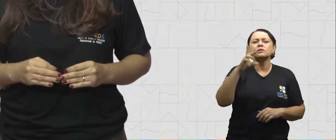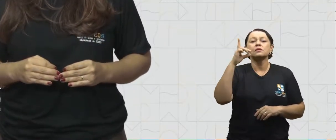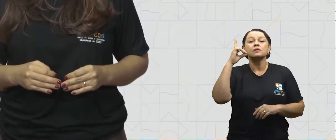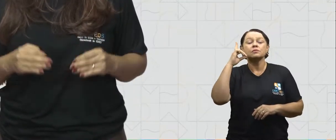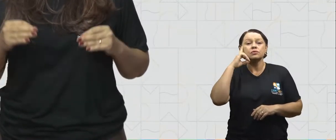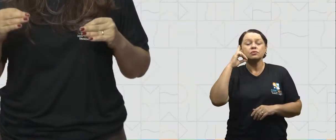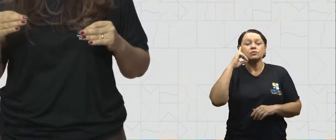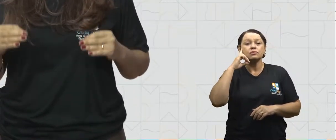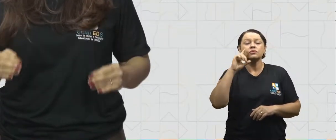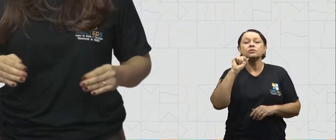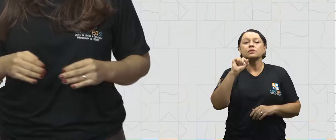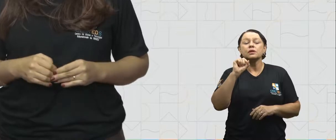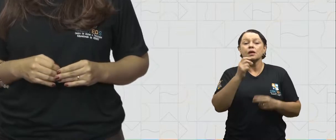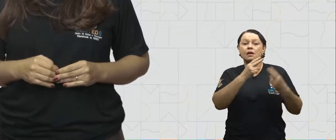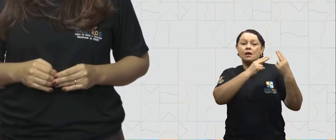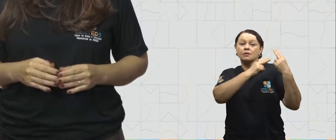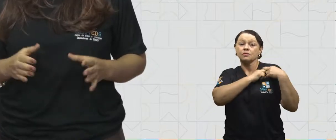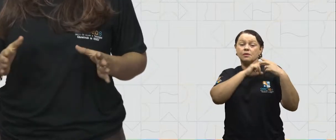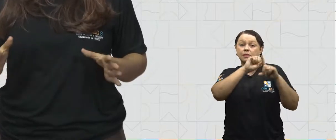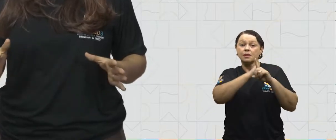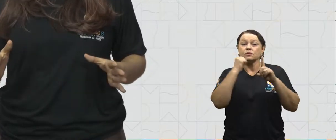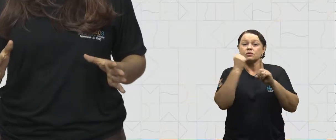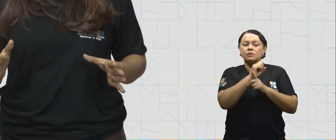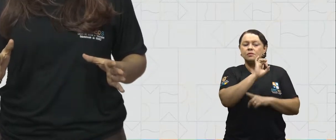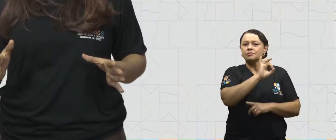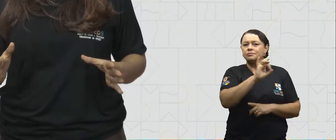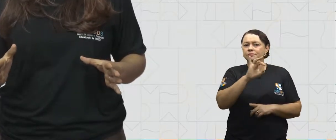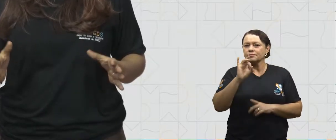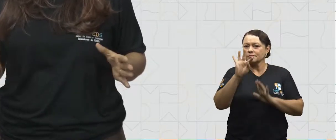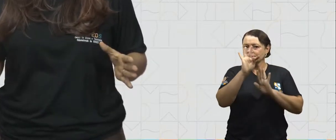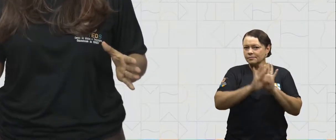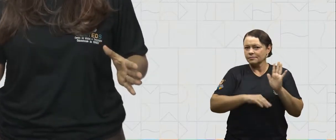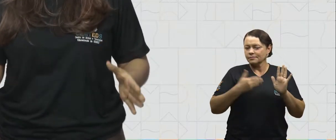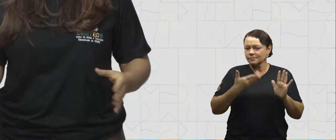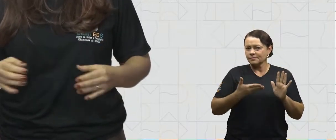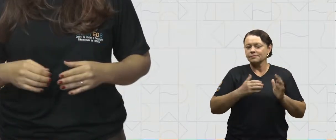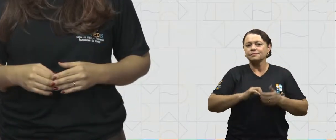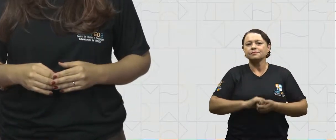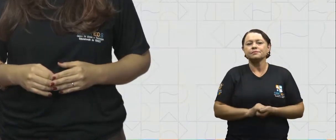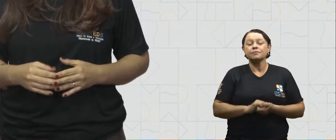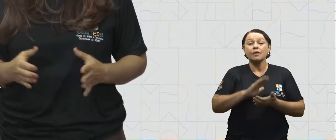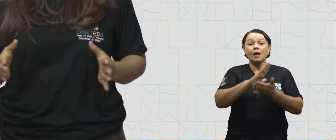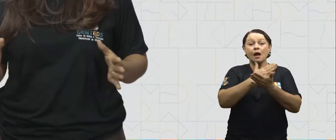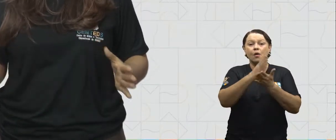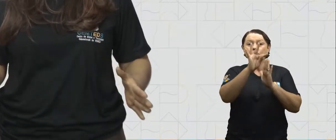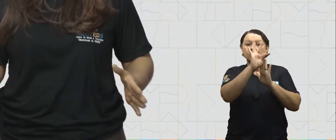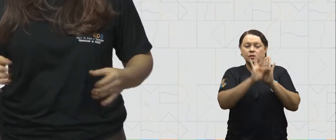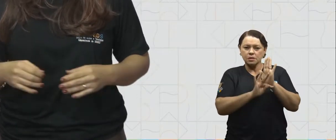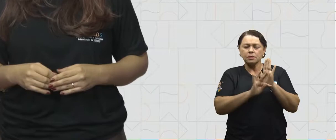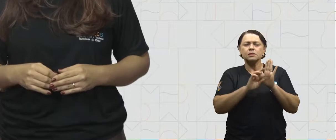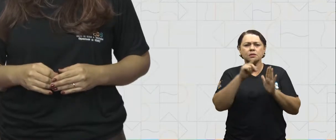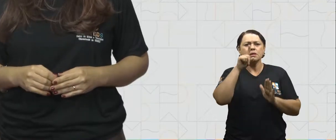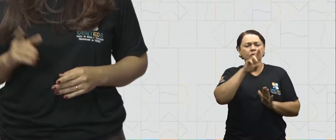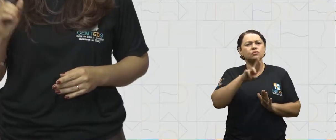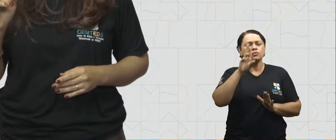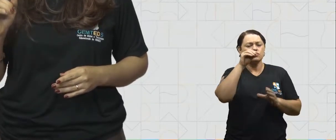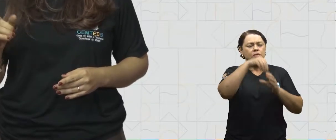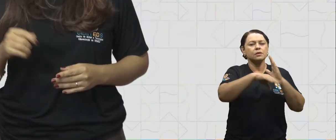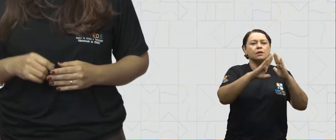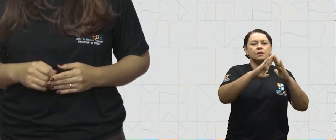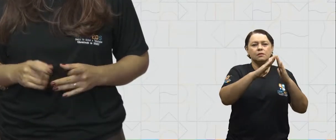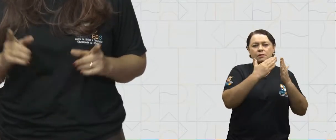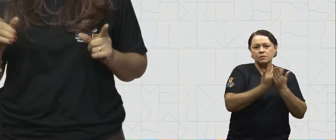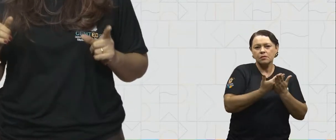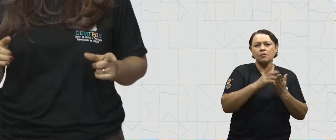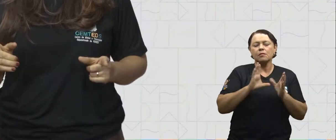função social de cada um deles. Alguns destes textos circulam na sua escola e na sua comunidade.